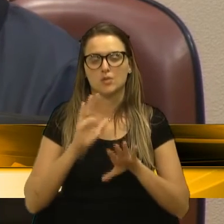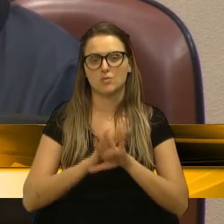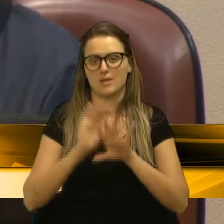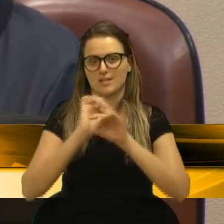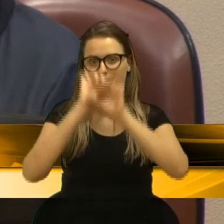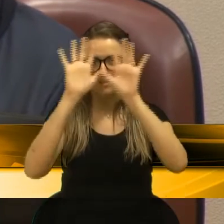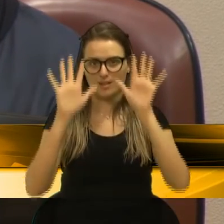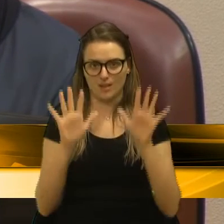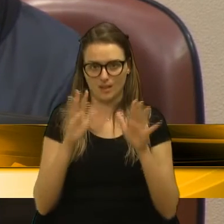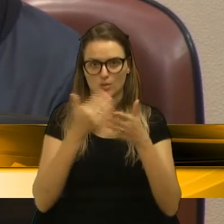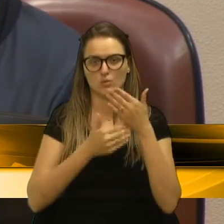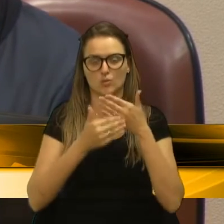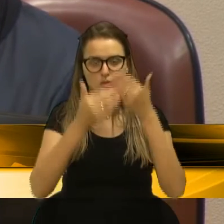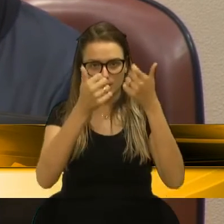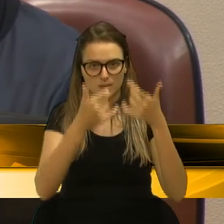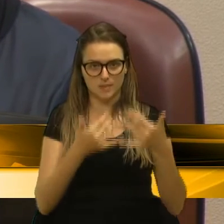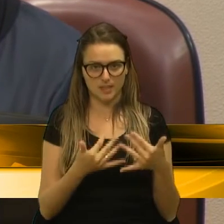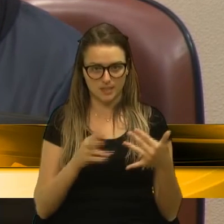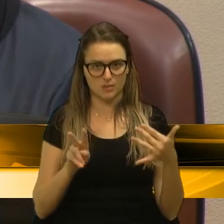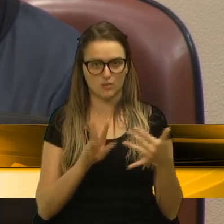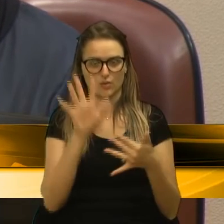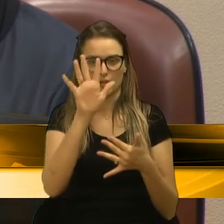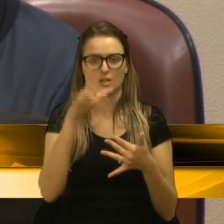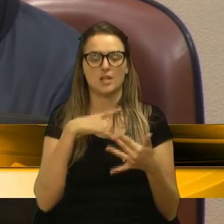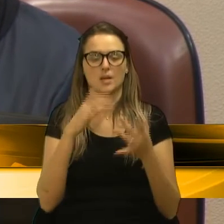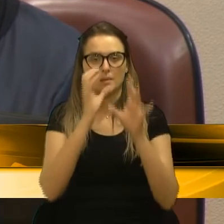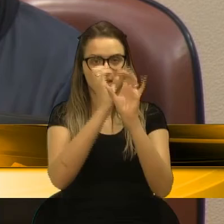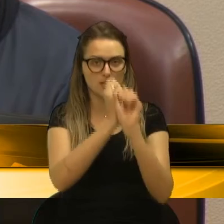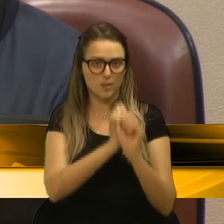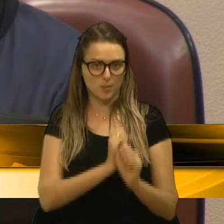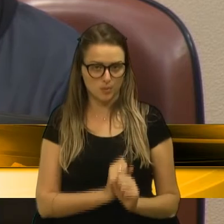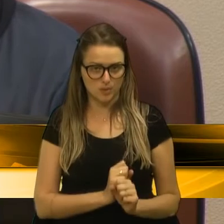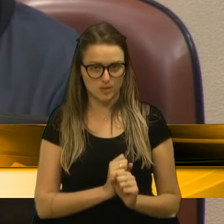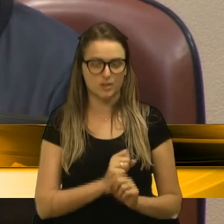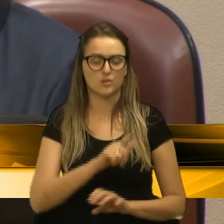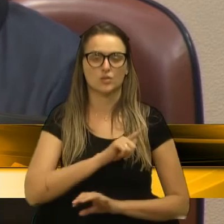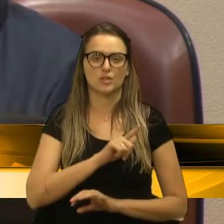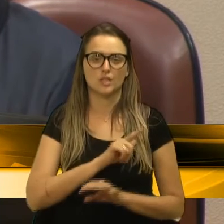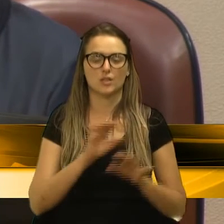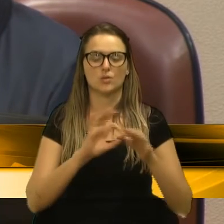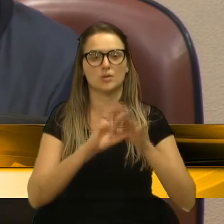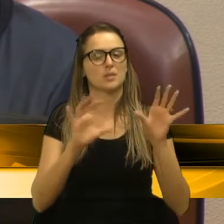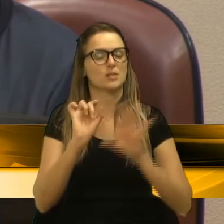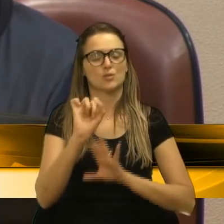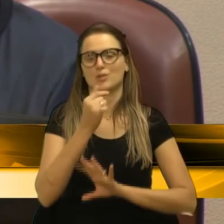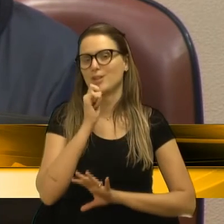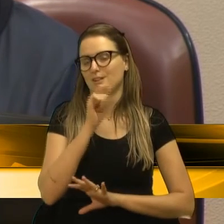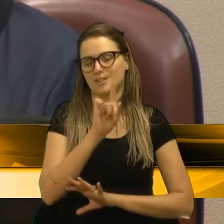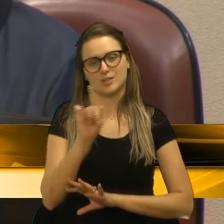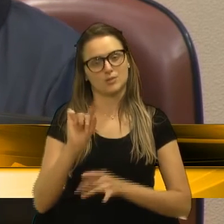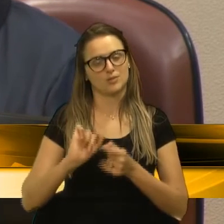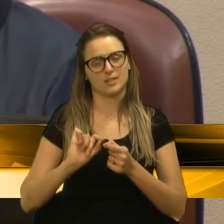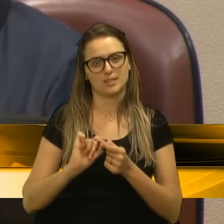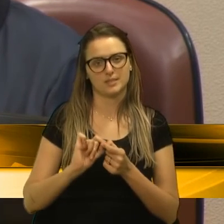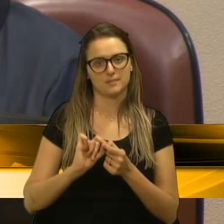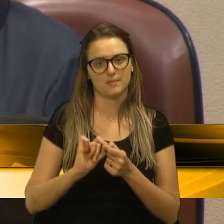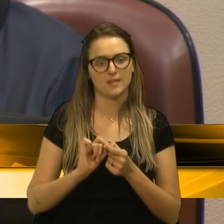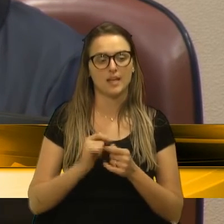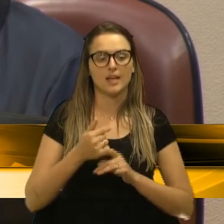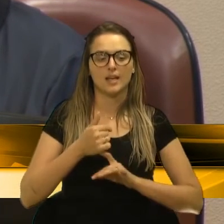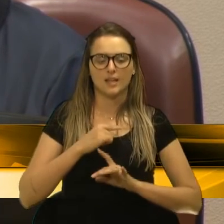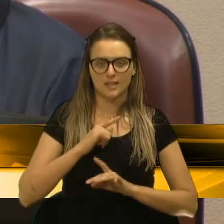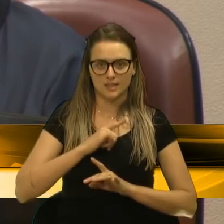aclaradas as razões dos aspectos a serem valorados para fins de pontuação a ser concedido, o que não foi efetuado. Decido